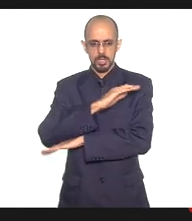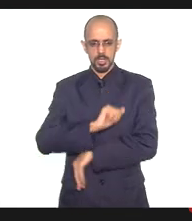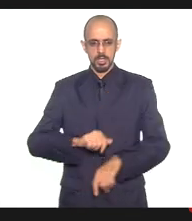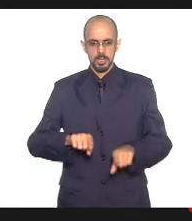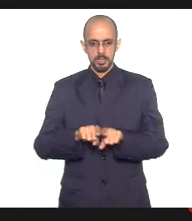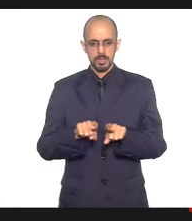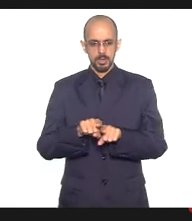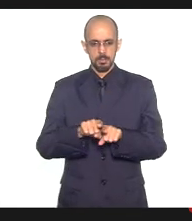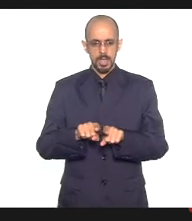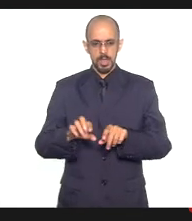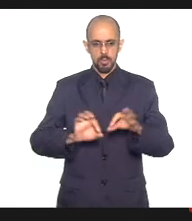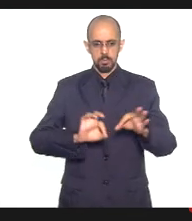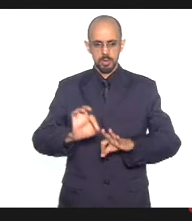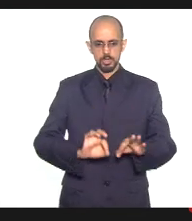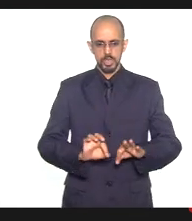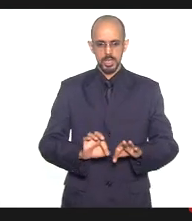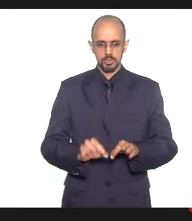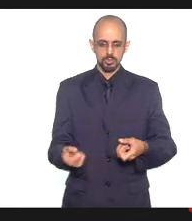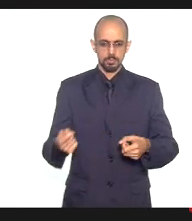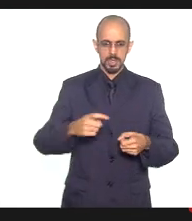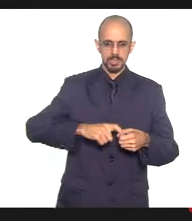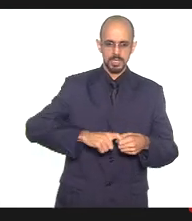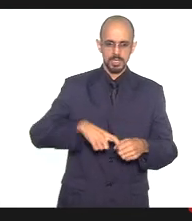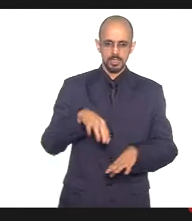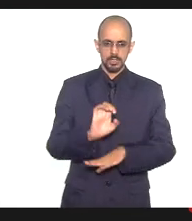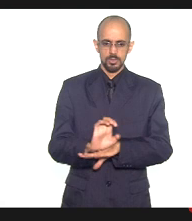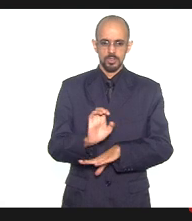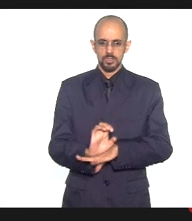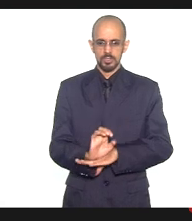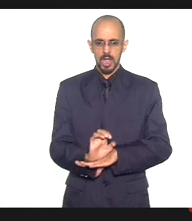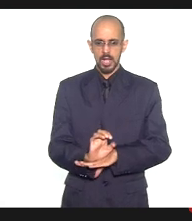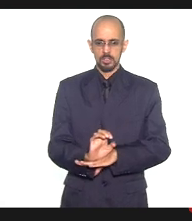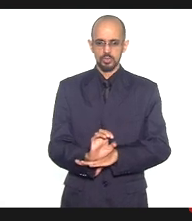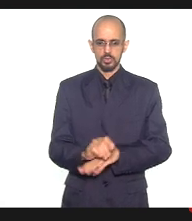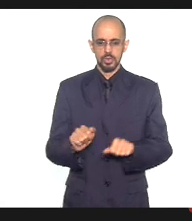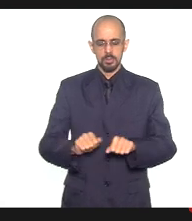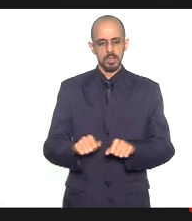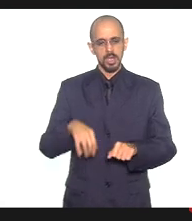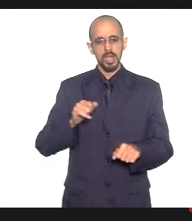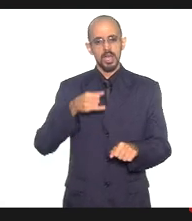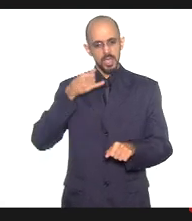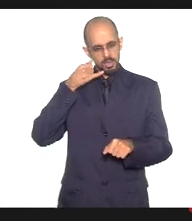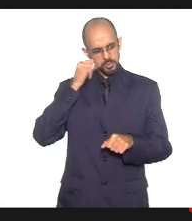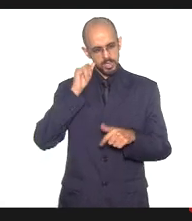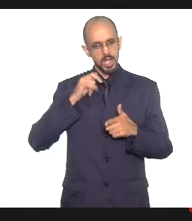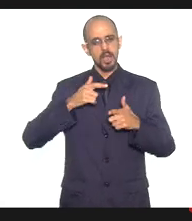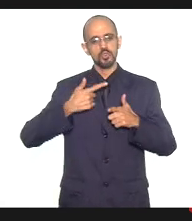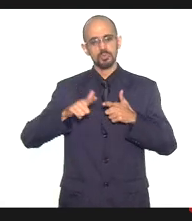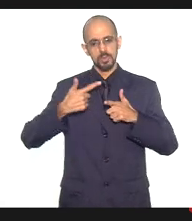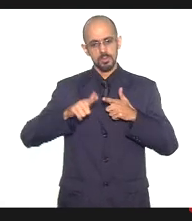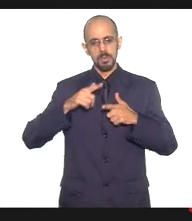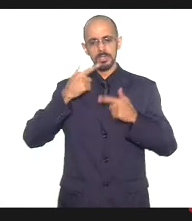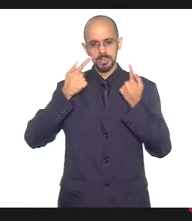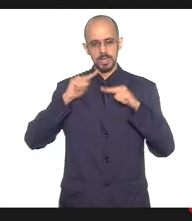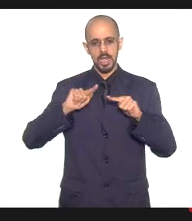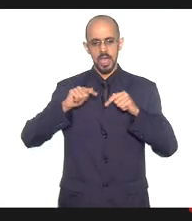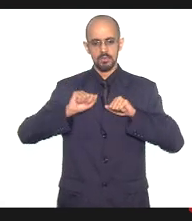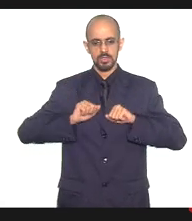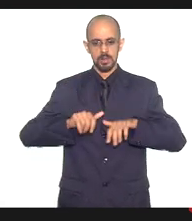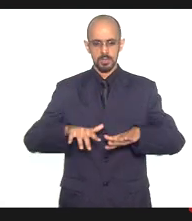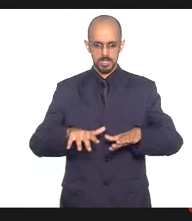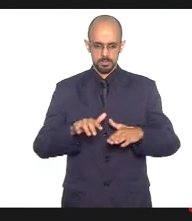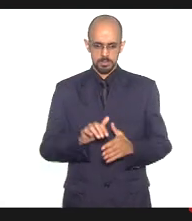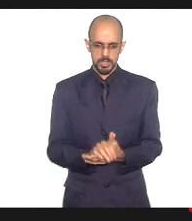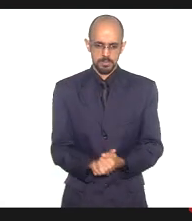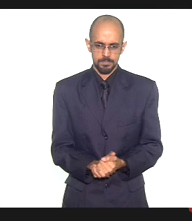que a gente tem feito em parceria com o Estado, no sentido de combater aí os efeitos da pandemia, que eu acho que são muito nefastos, né? Pedi